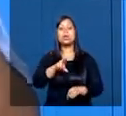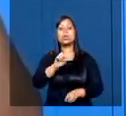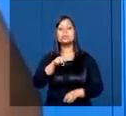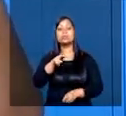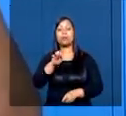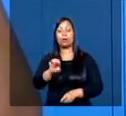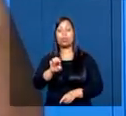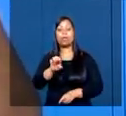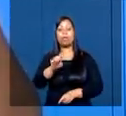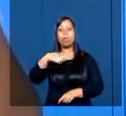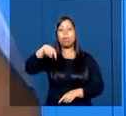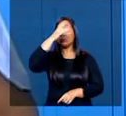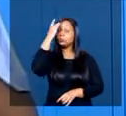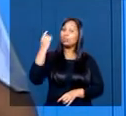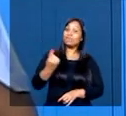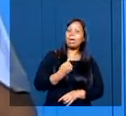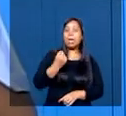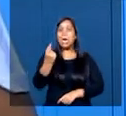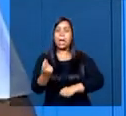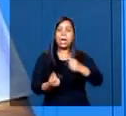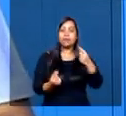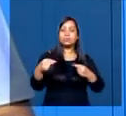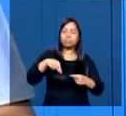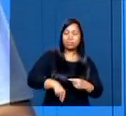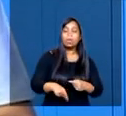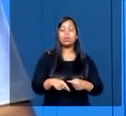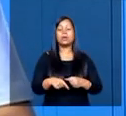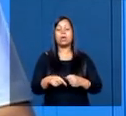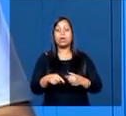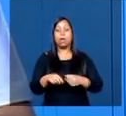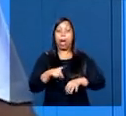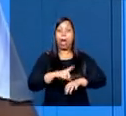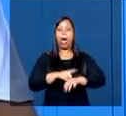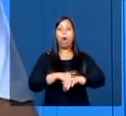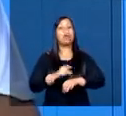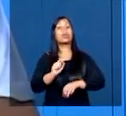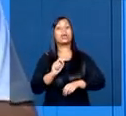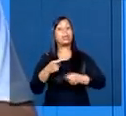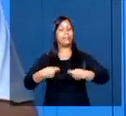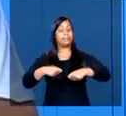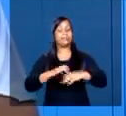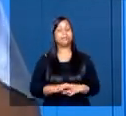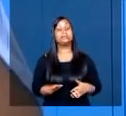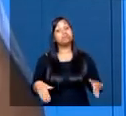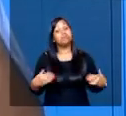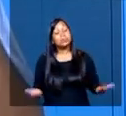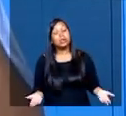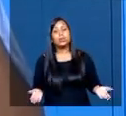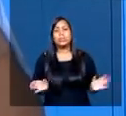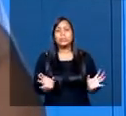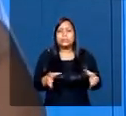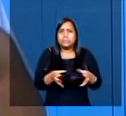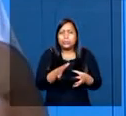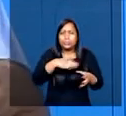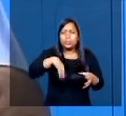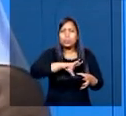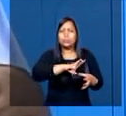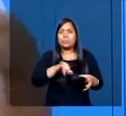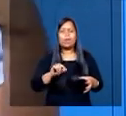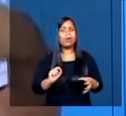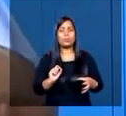né? Que são pessoas que vêm eventualmente para o projeto quando for, né? Quando é necessário. Então, esse grupo vai,